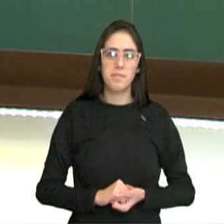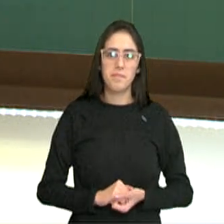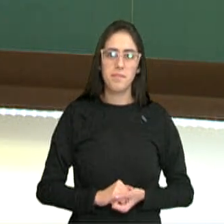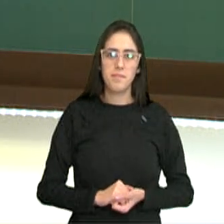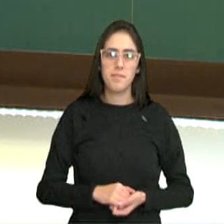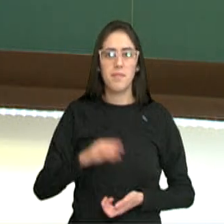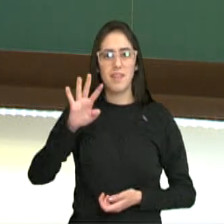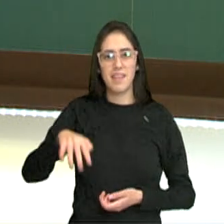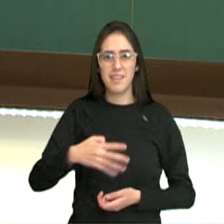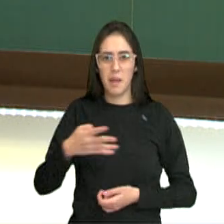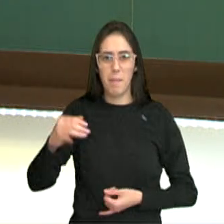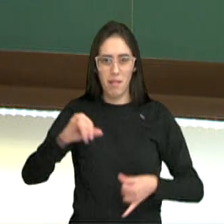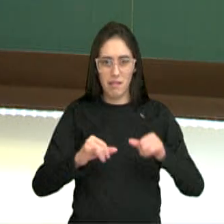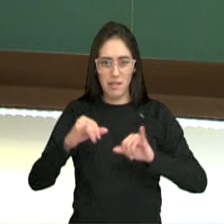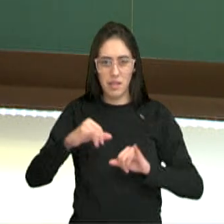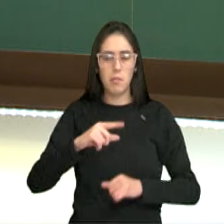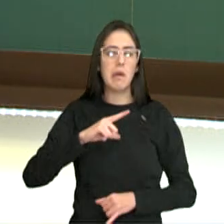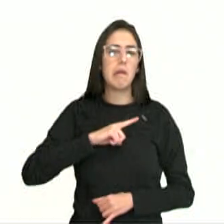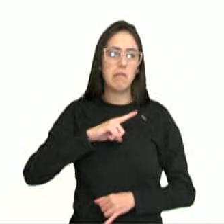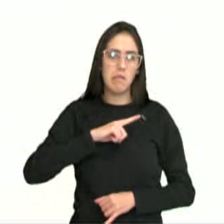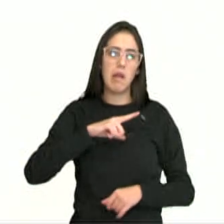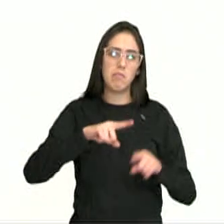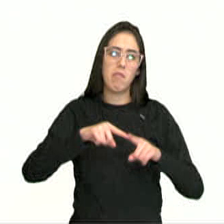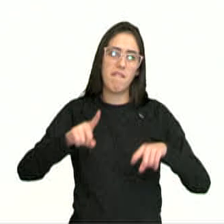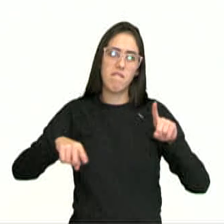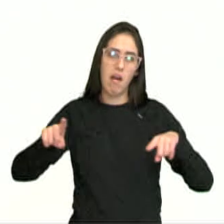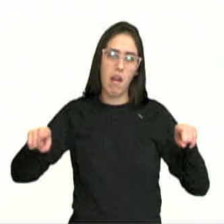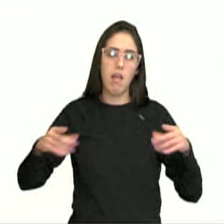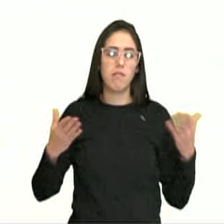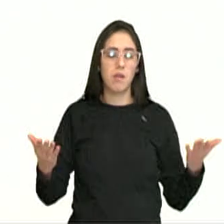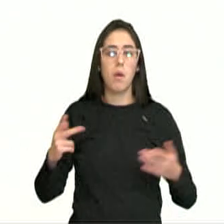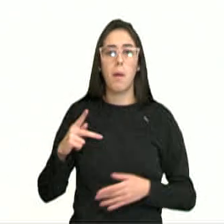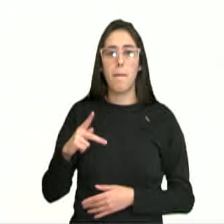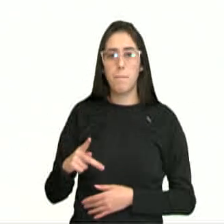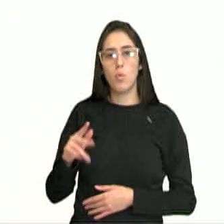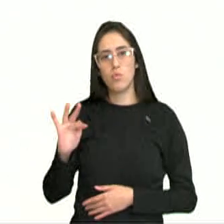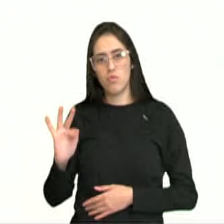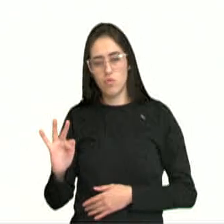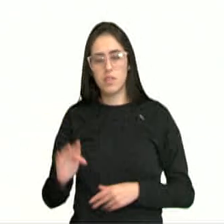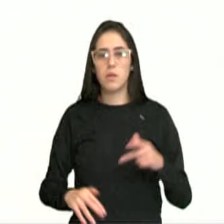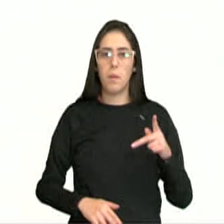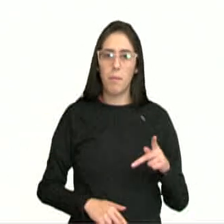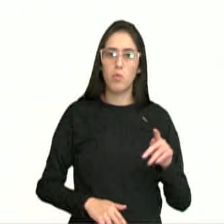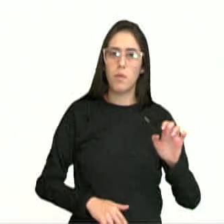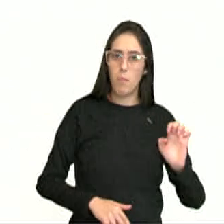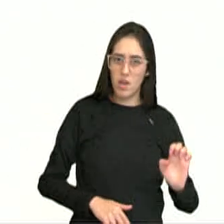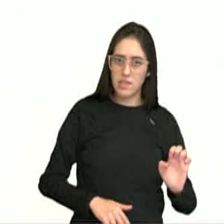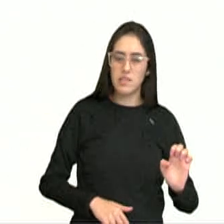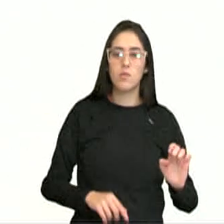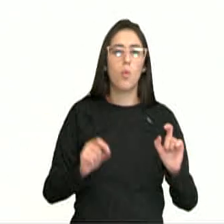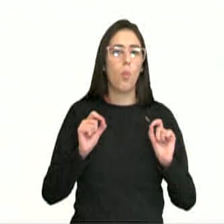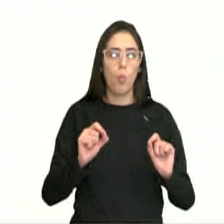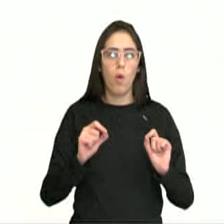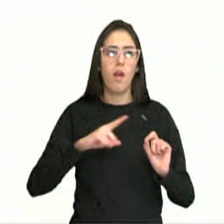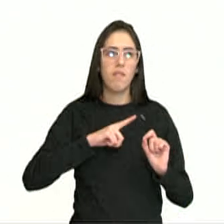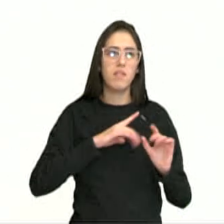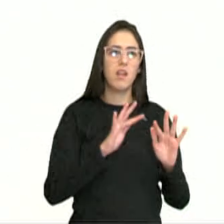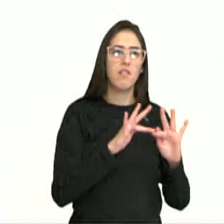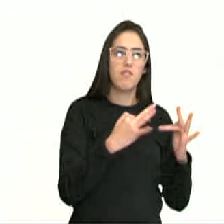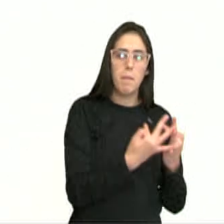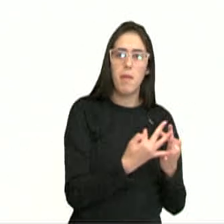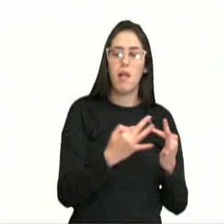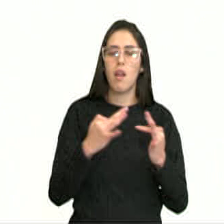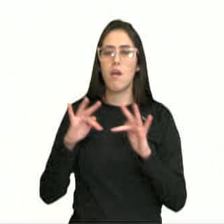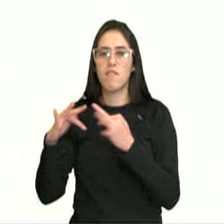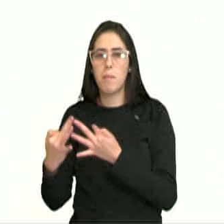Na tabela periódica varia dessa seguinte forma. Então, o ponto de fusão e o ponto de ebulição nas famílias ou grupos, tá? Então, na